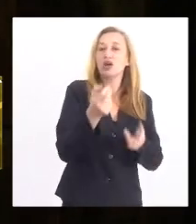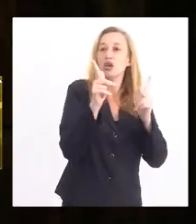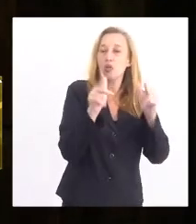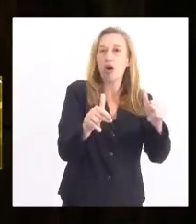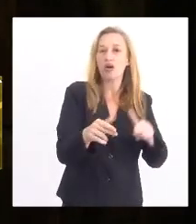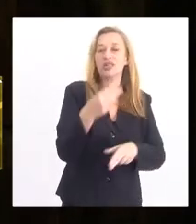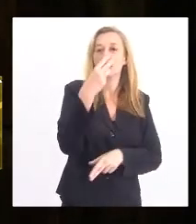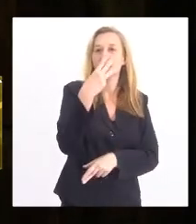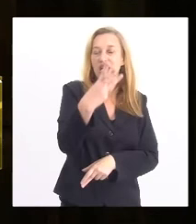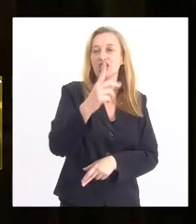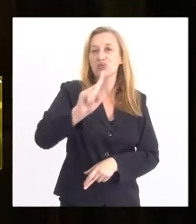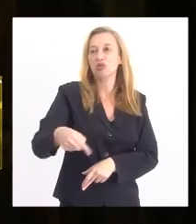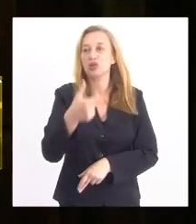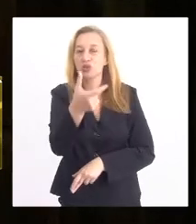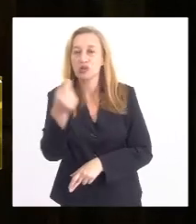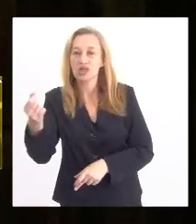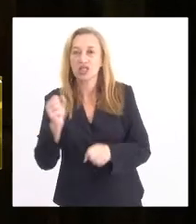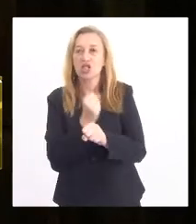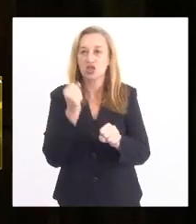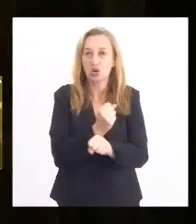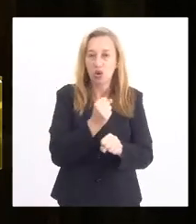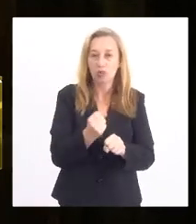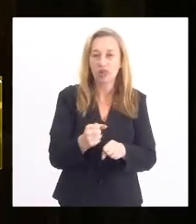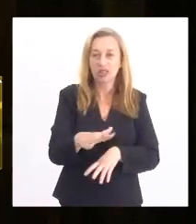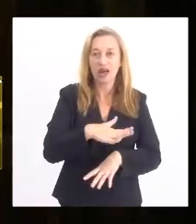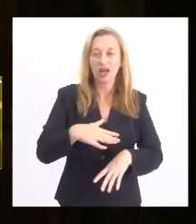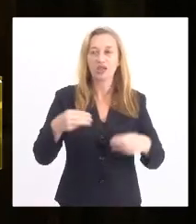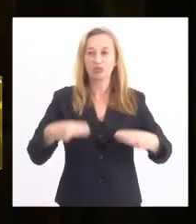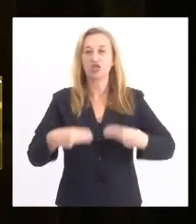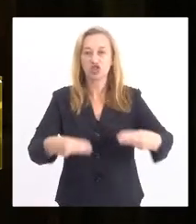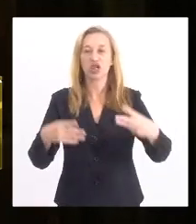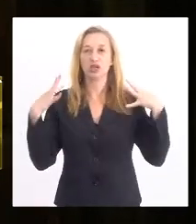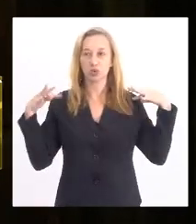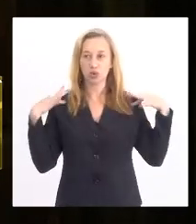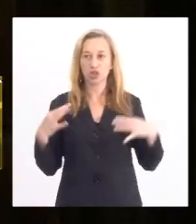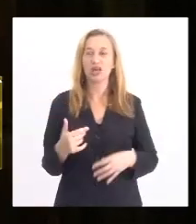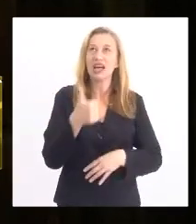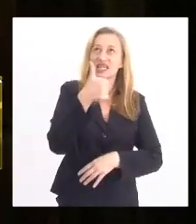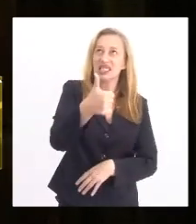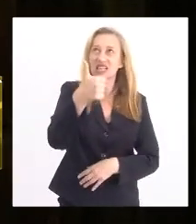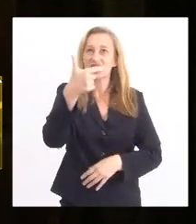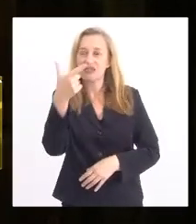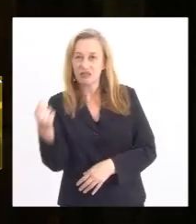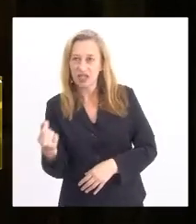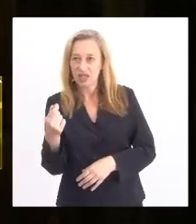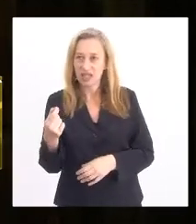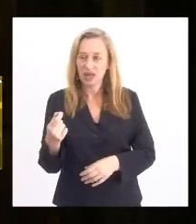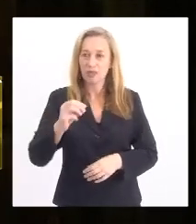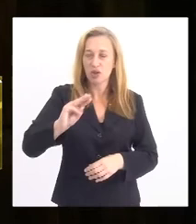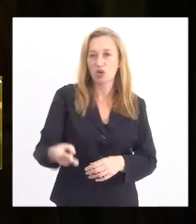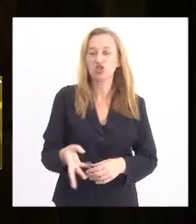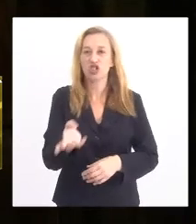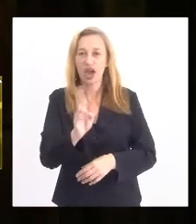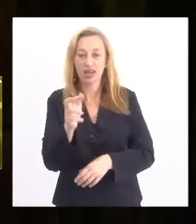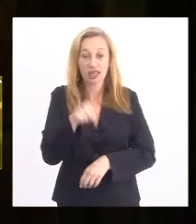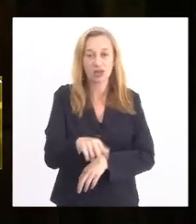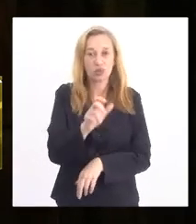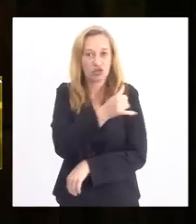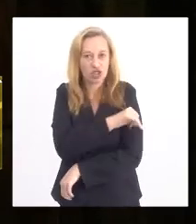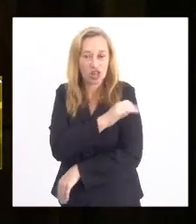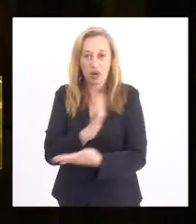que nós temos hoje do Ministério do Turismo algumas aqui no Rio de Janeiro e torno de 120 milhões de reais em obras do evento aqui no Rio de